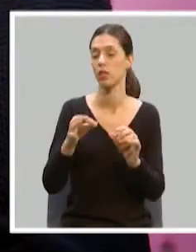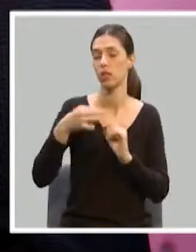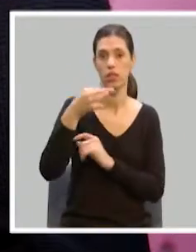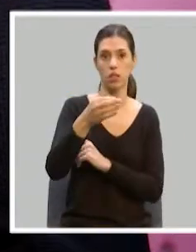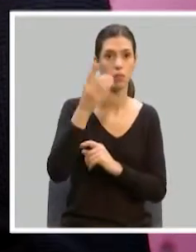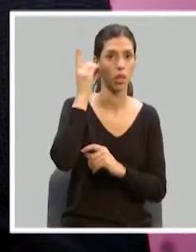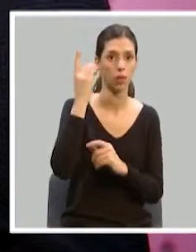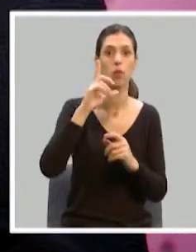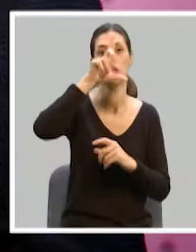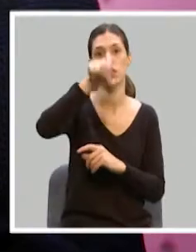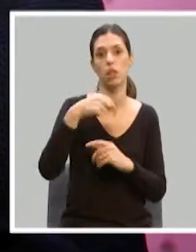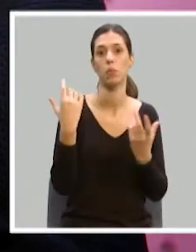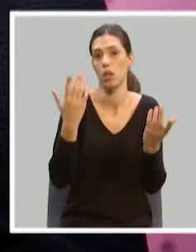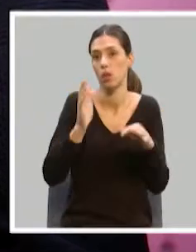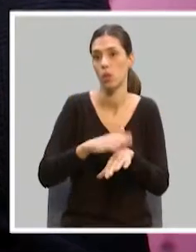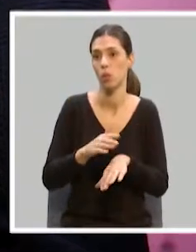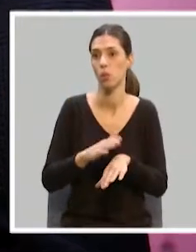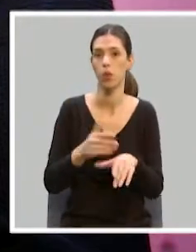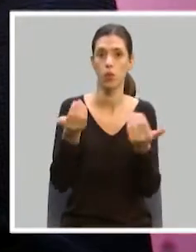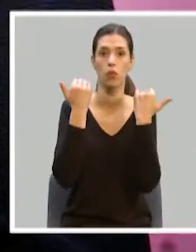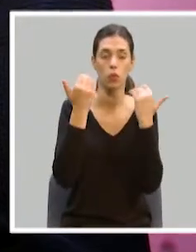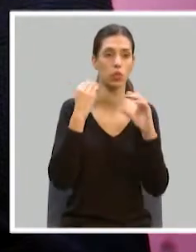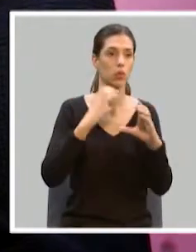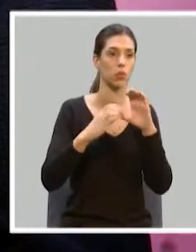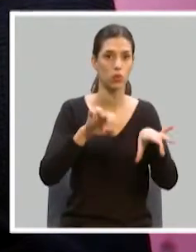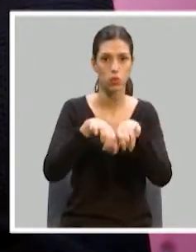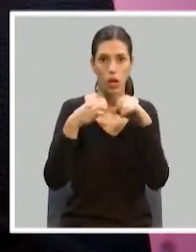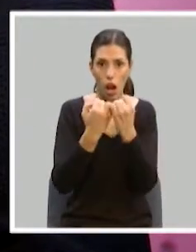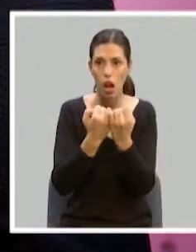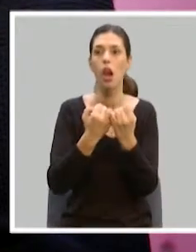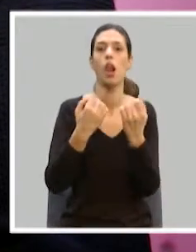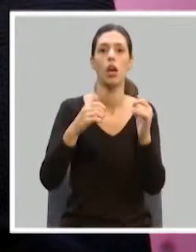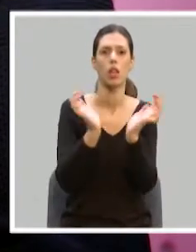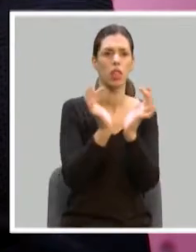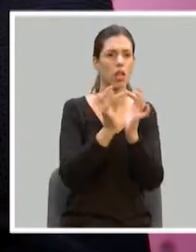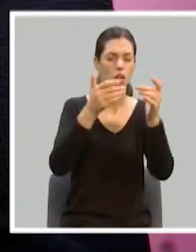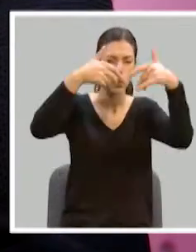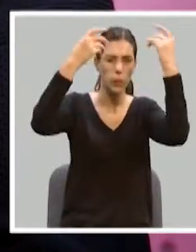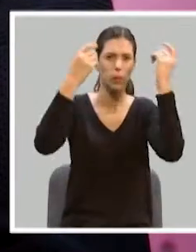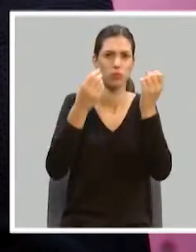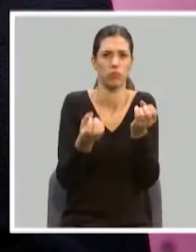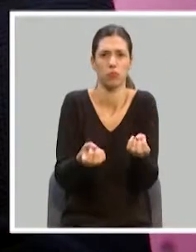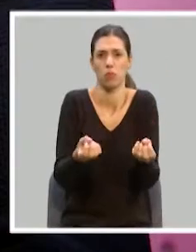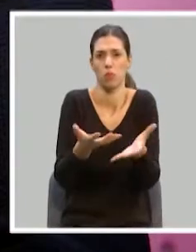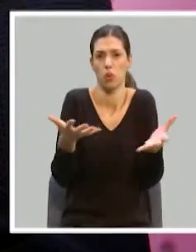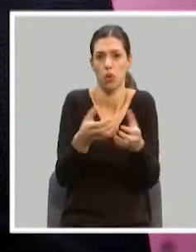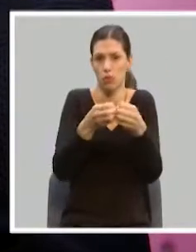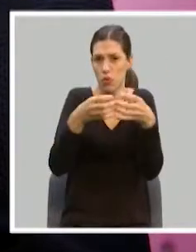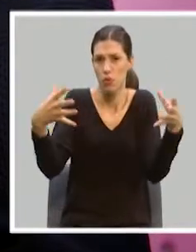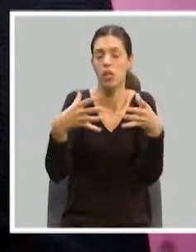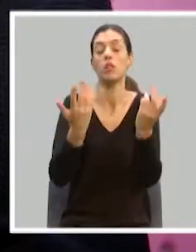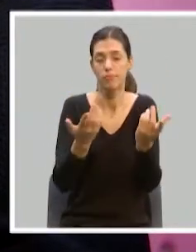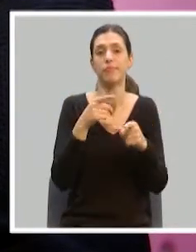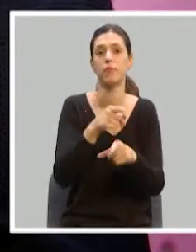em terceiro lugar porque essa digitalização que todos os toda a comunicação social teve está a sofrer no caso da rádio é